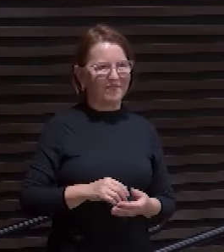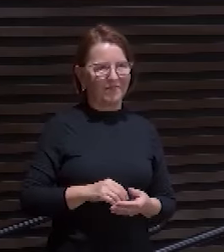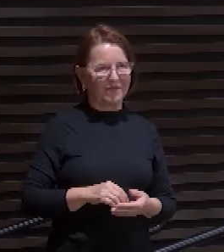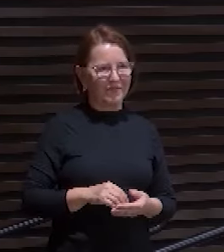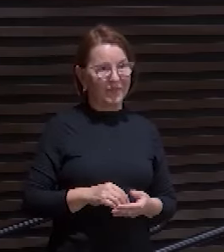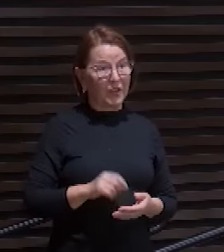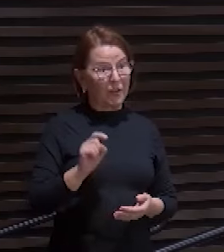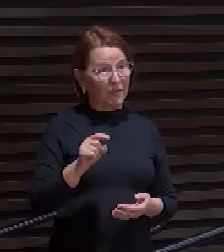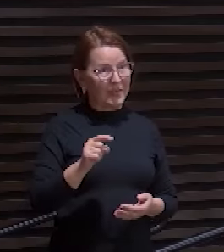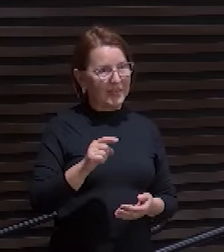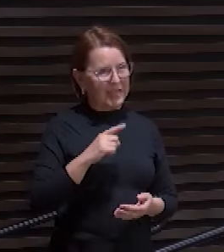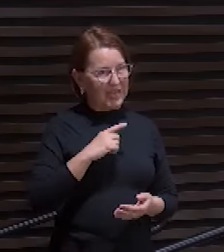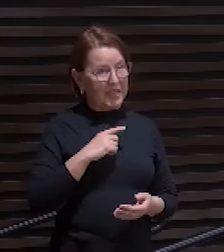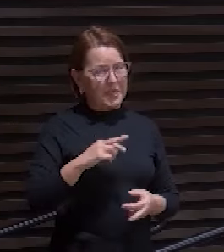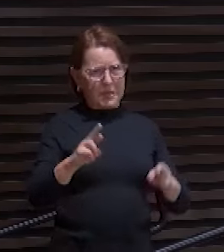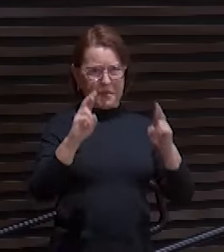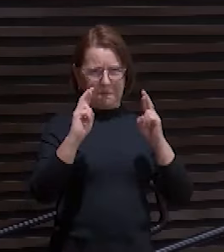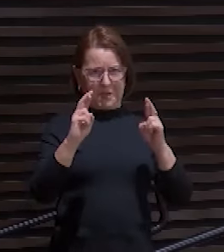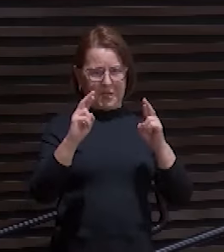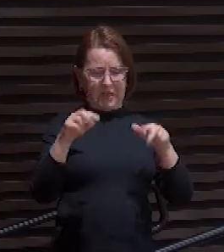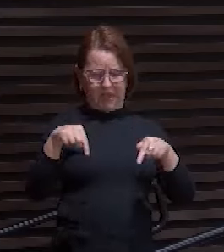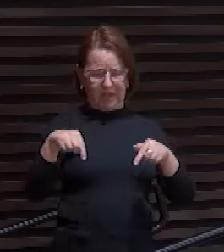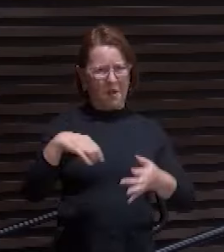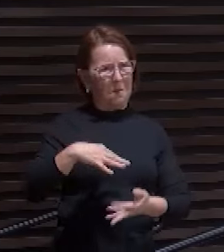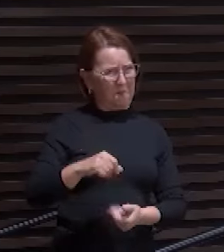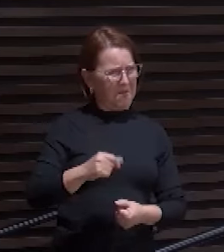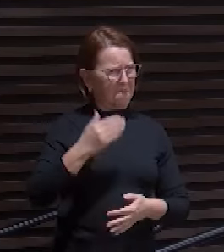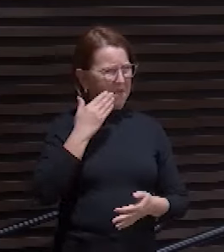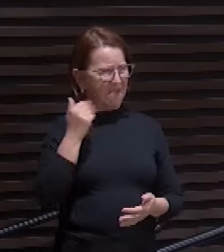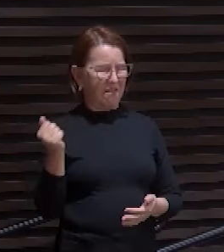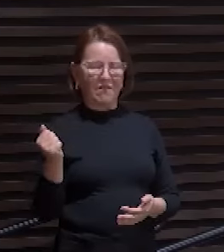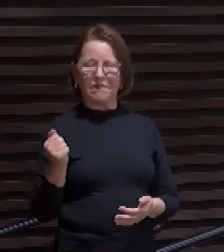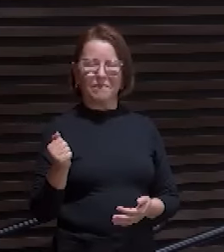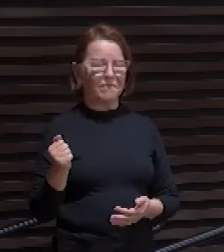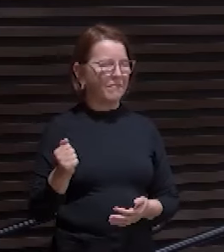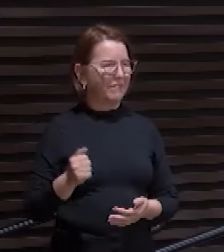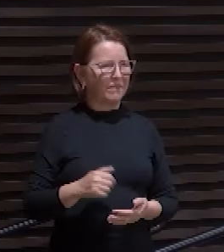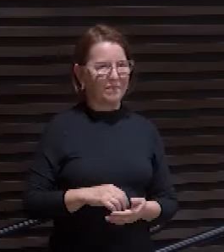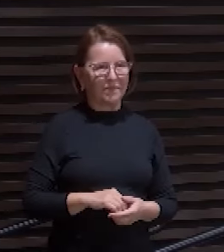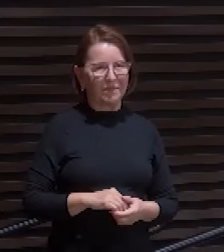Você tem esperança que esse mundo vai melhorar?